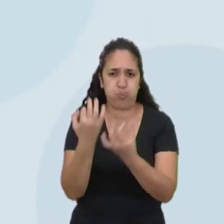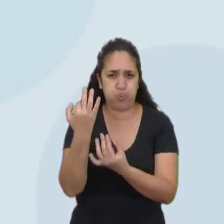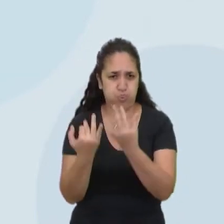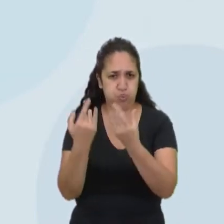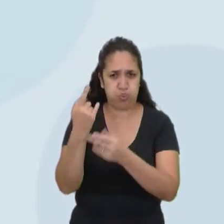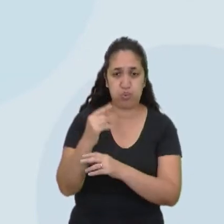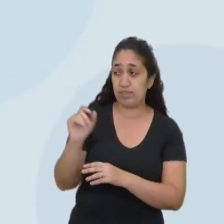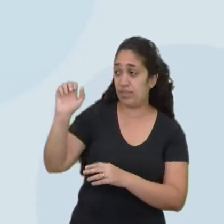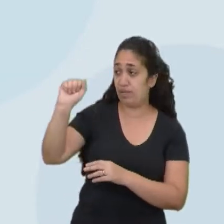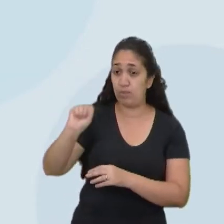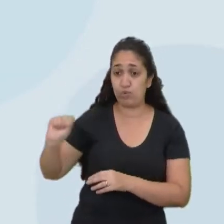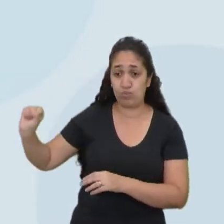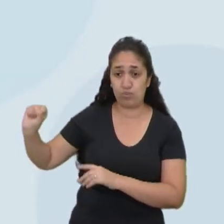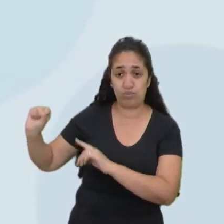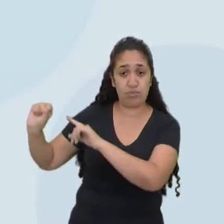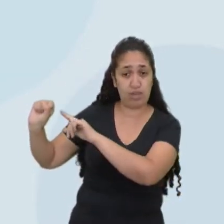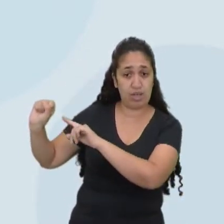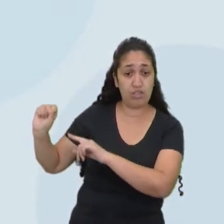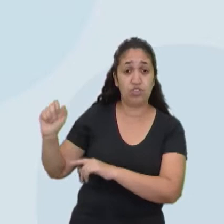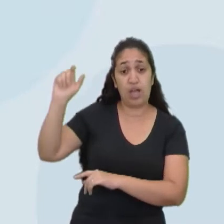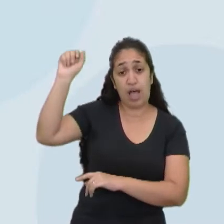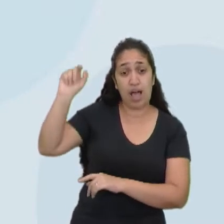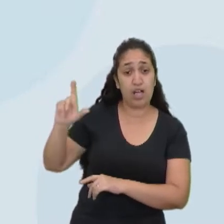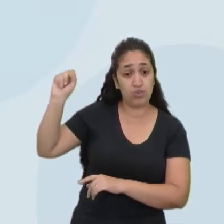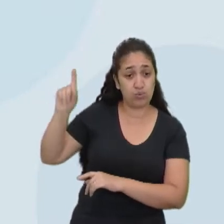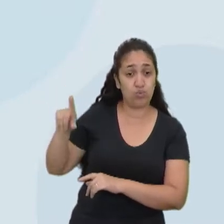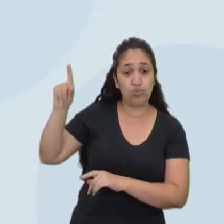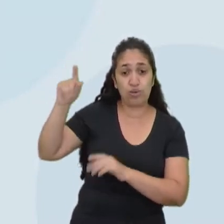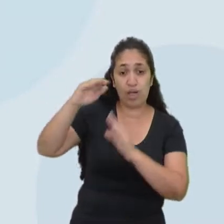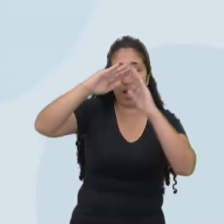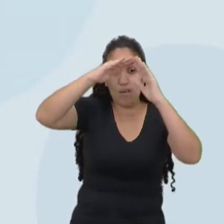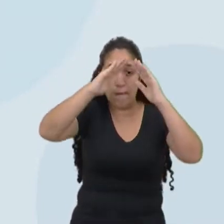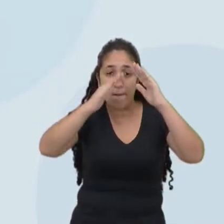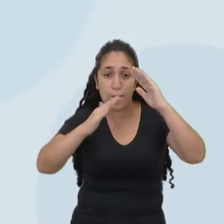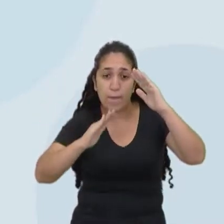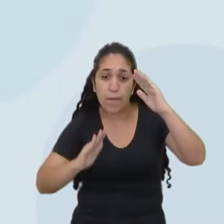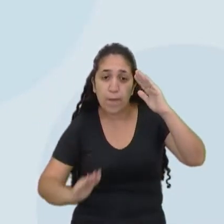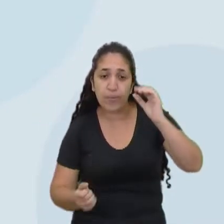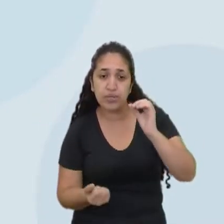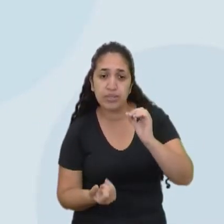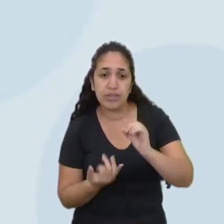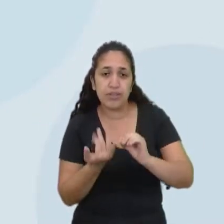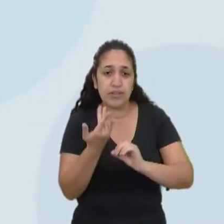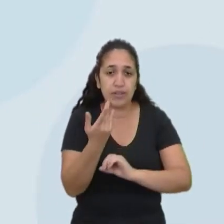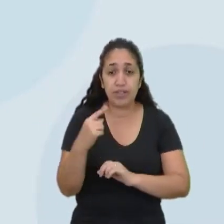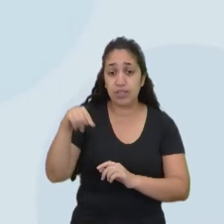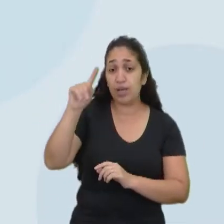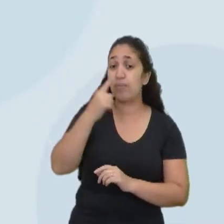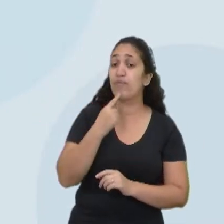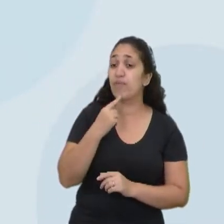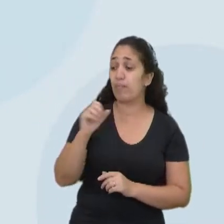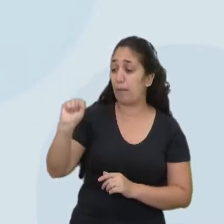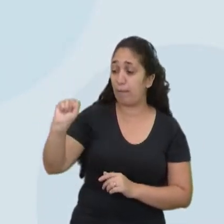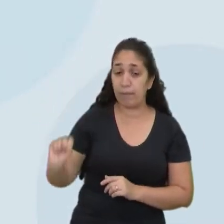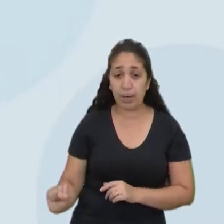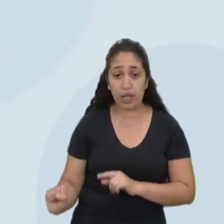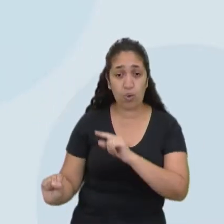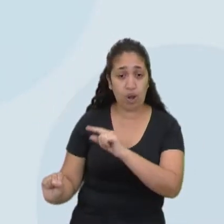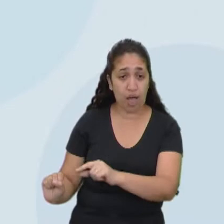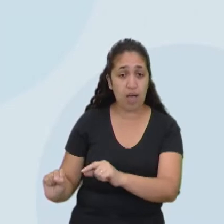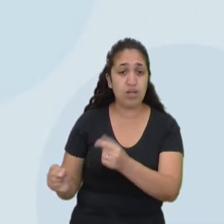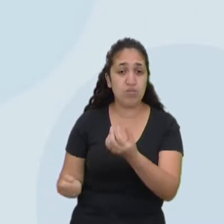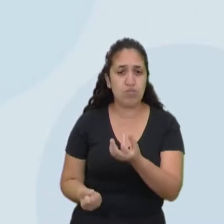que é a região sudeste, deslizamento e inundações. E na região vermelha nós temos aí